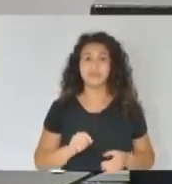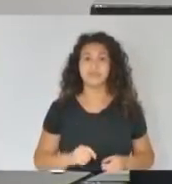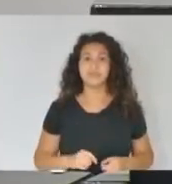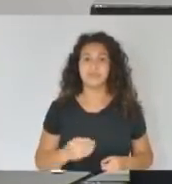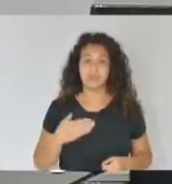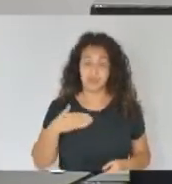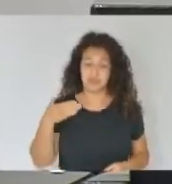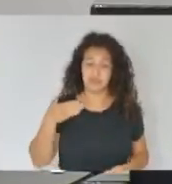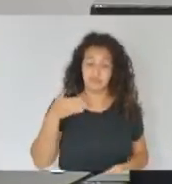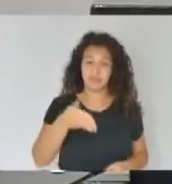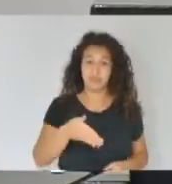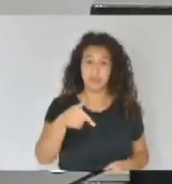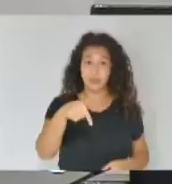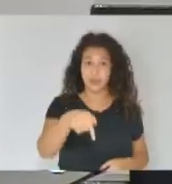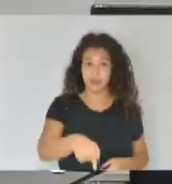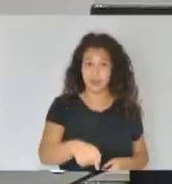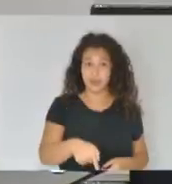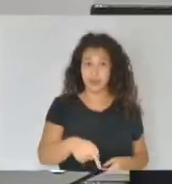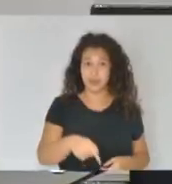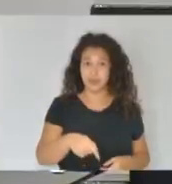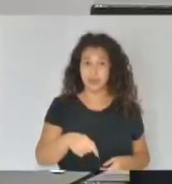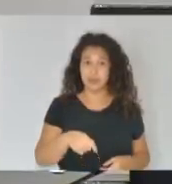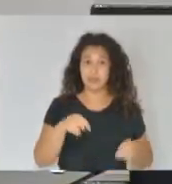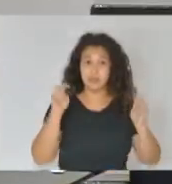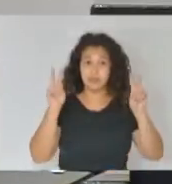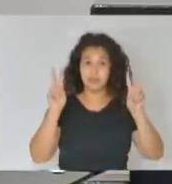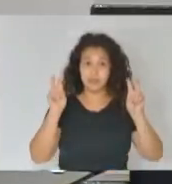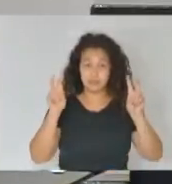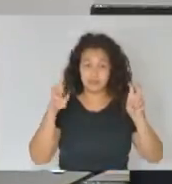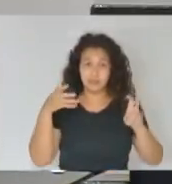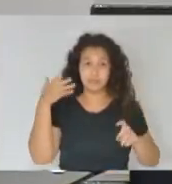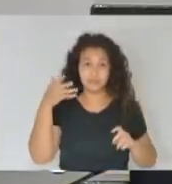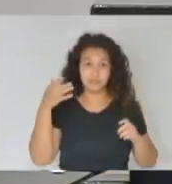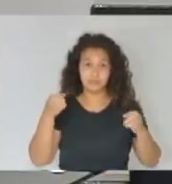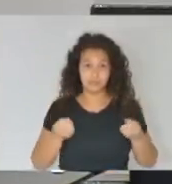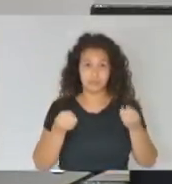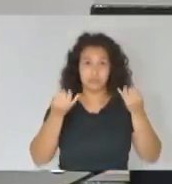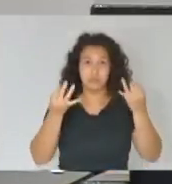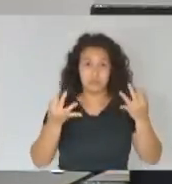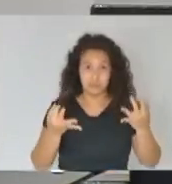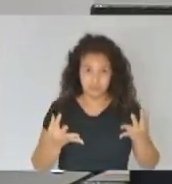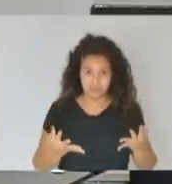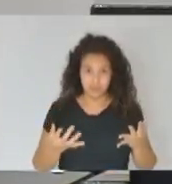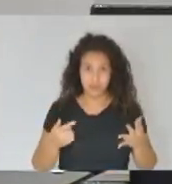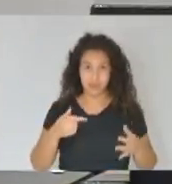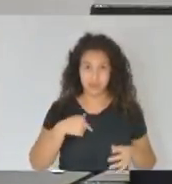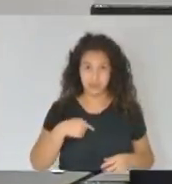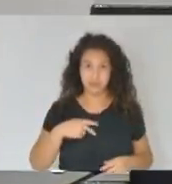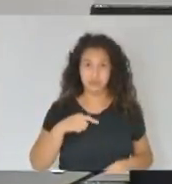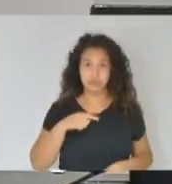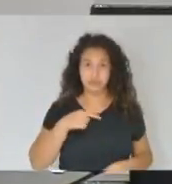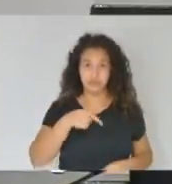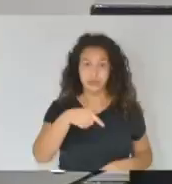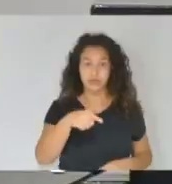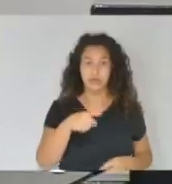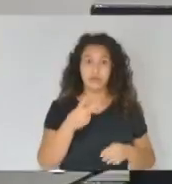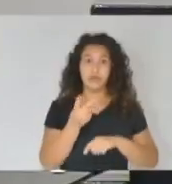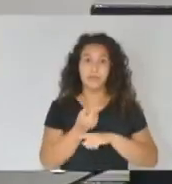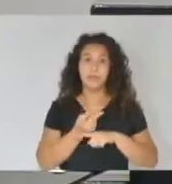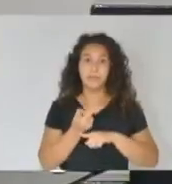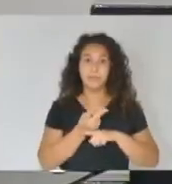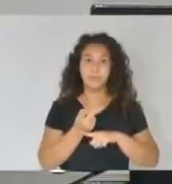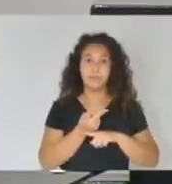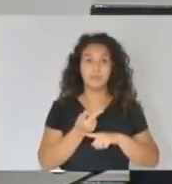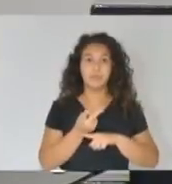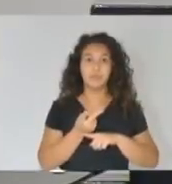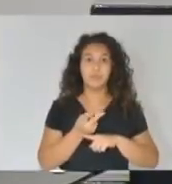aqui trazer essa manifestação e dizer de que nós vamos sim procurar fazer com que, ainda que não